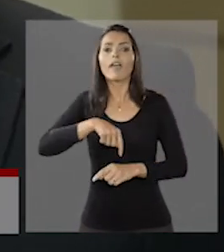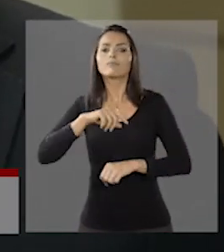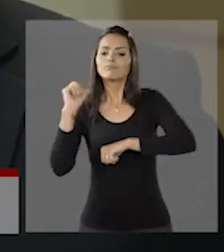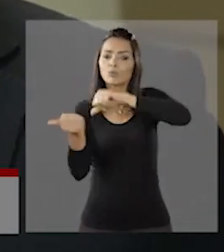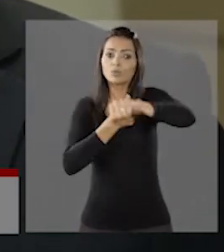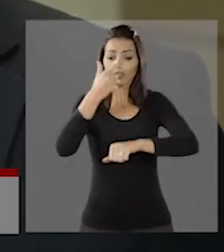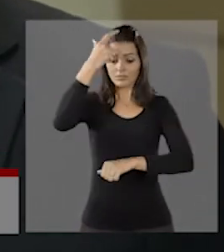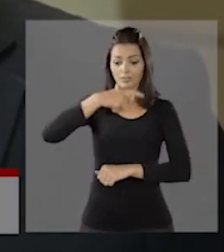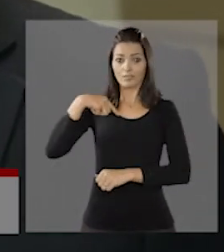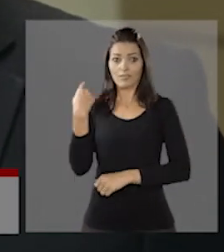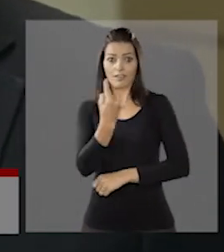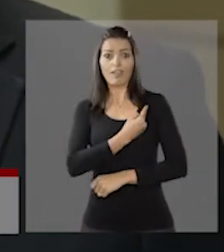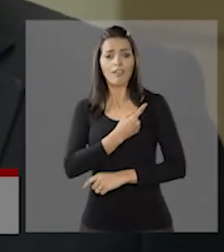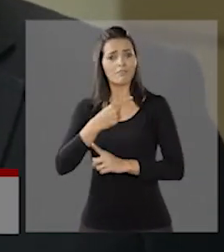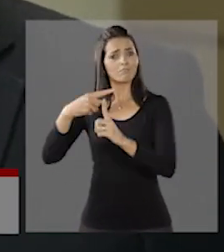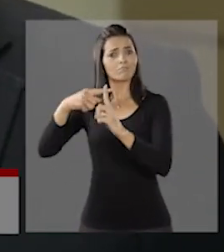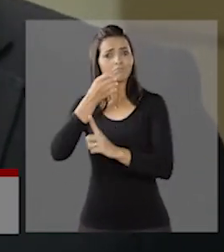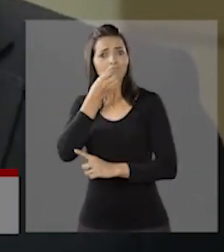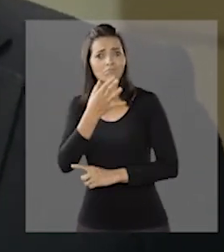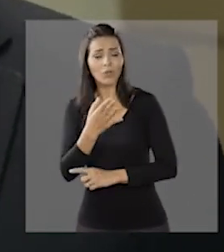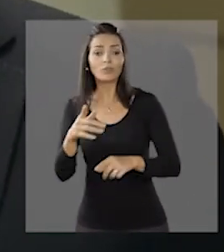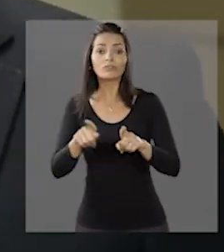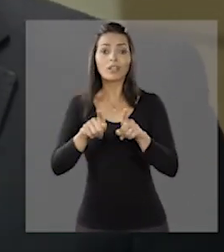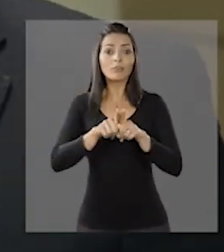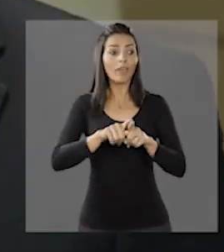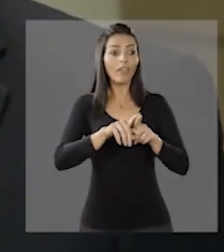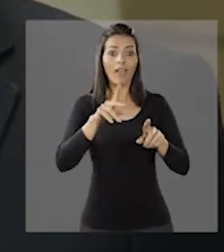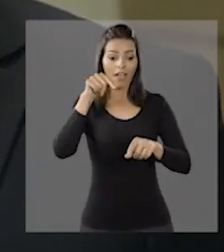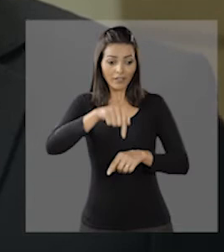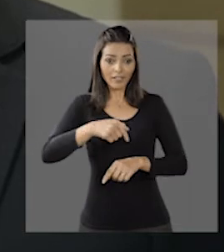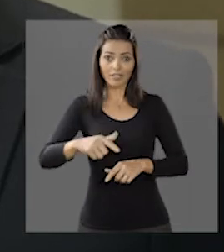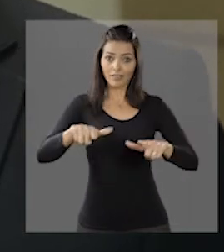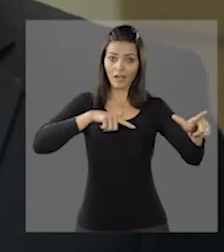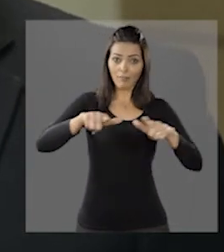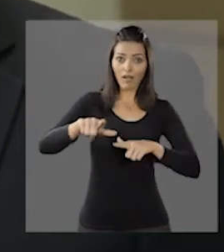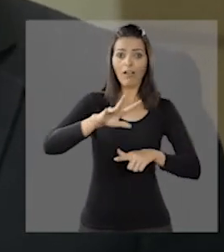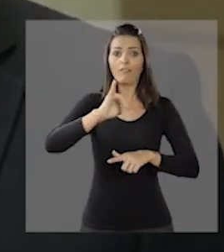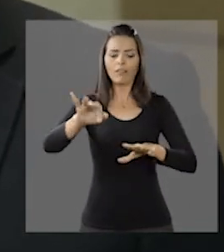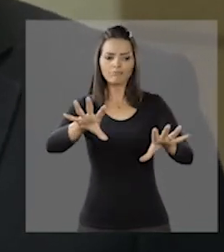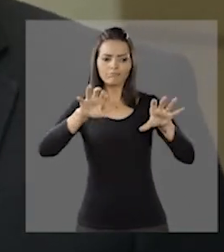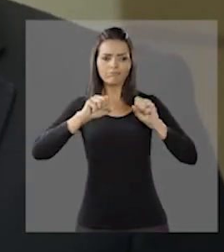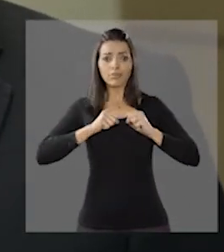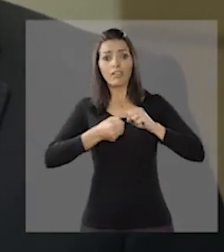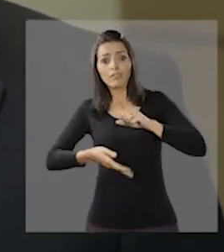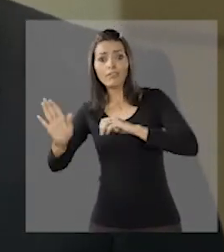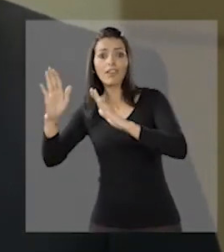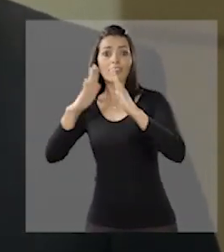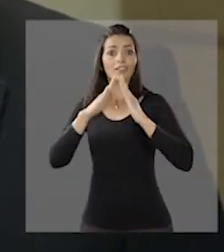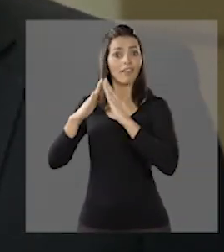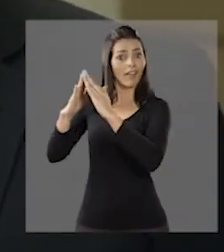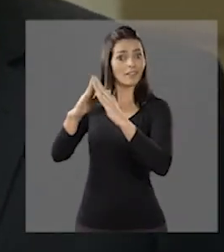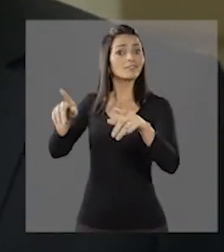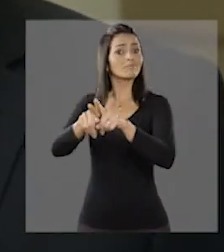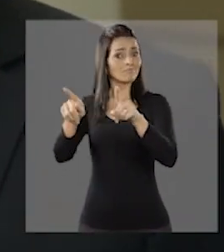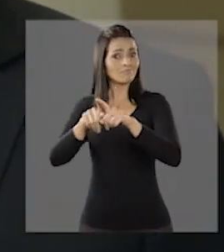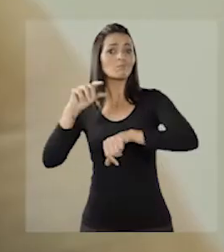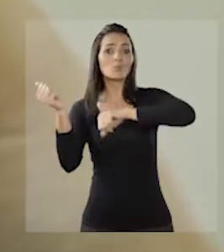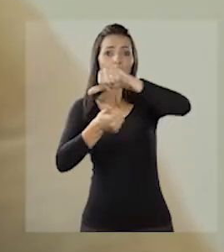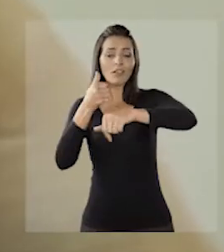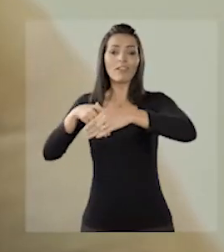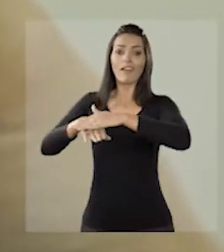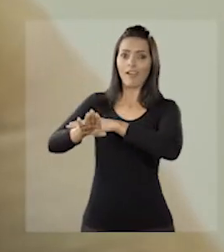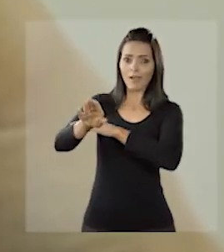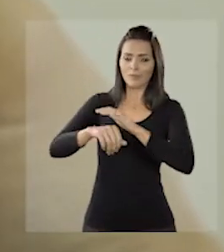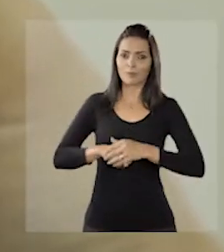na mudança de hábitos. Isso é muito positivo. Inclusive, a gente leva isso para casa, né? Acaba incorporando, internalizando essa mudança de hábitos.